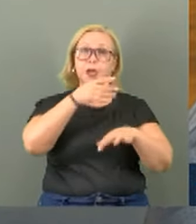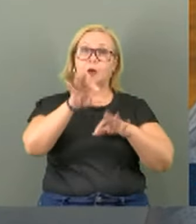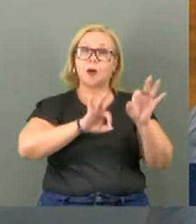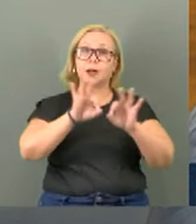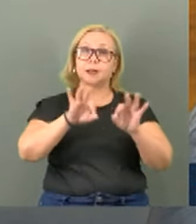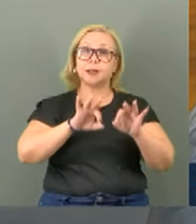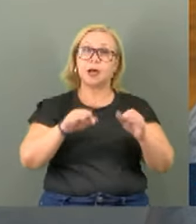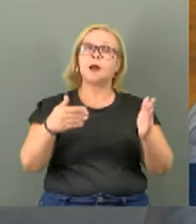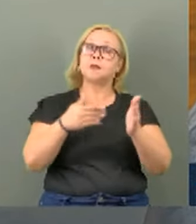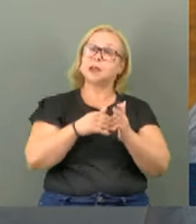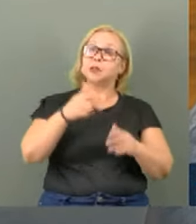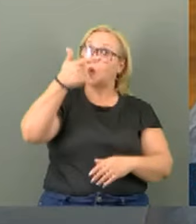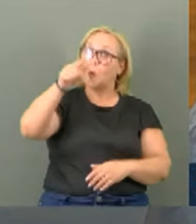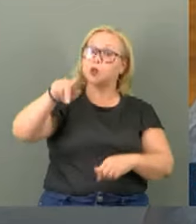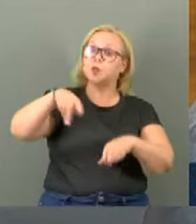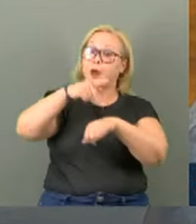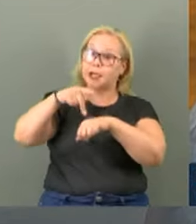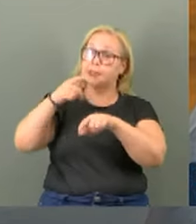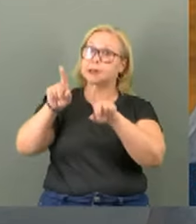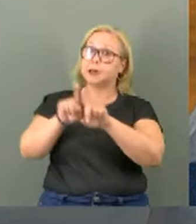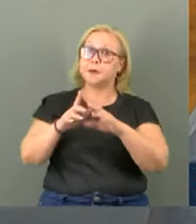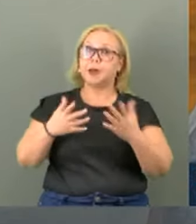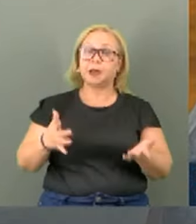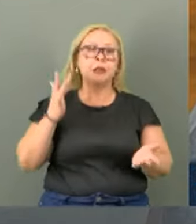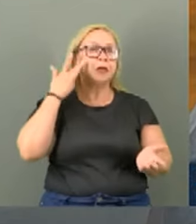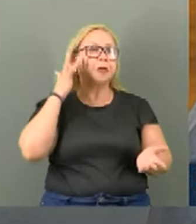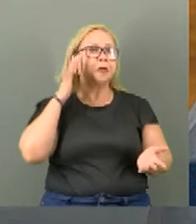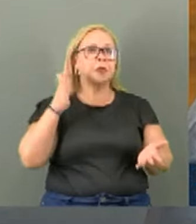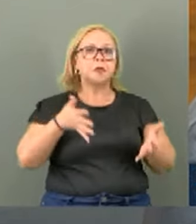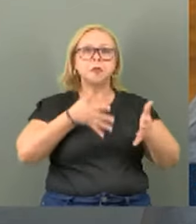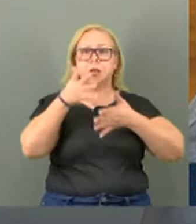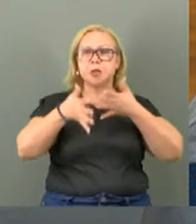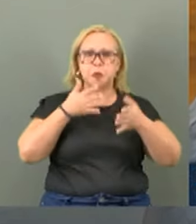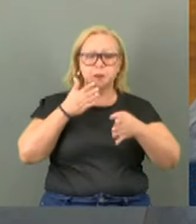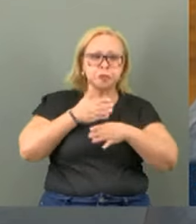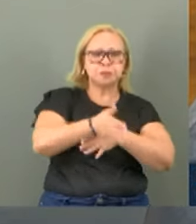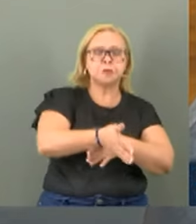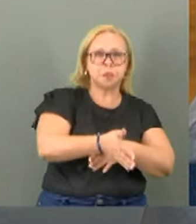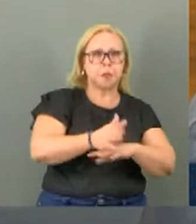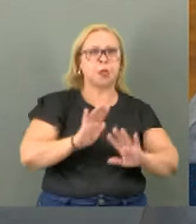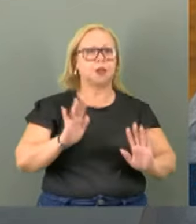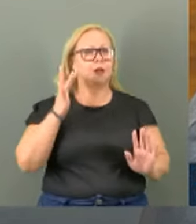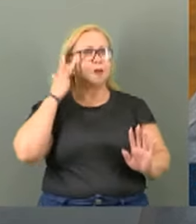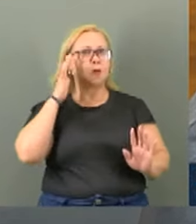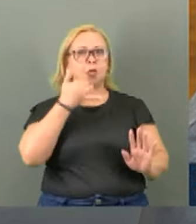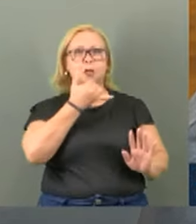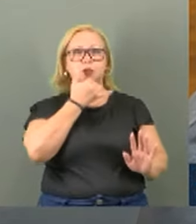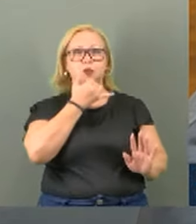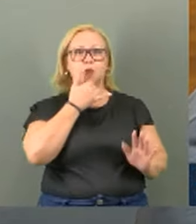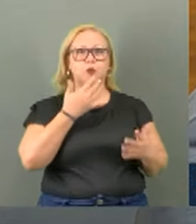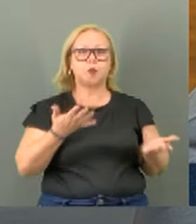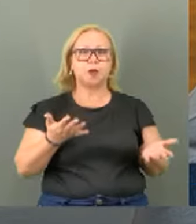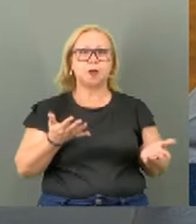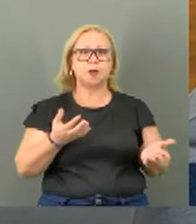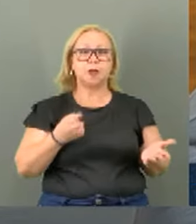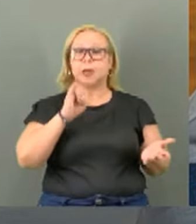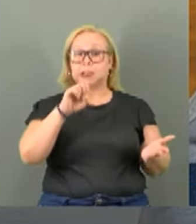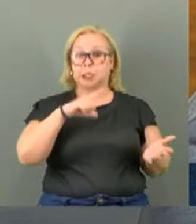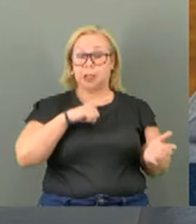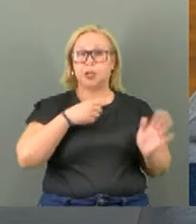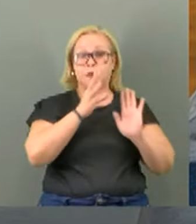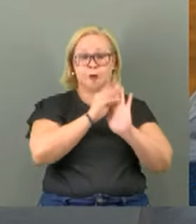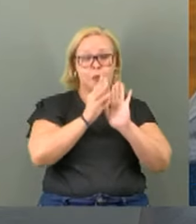é pertinente a minha parte, a minha intromissão na sua fala, porque se ele tem todo esse conteúdo mesmo, que ele envie para essa CPI de